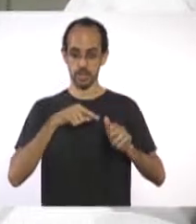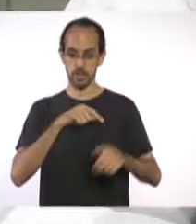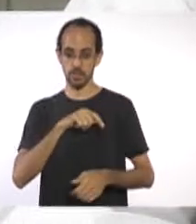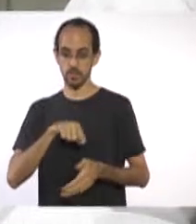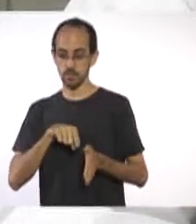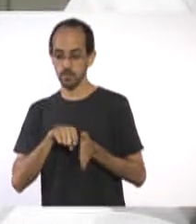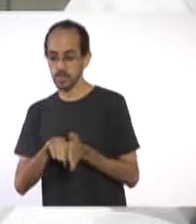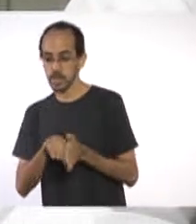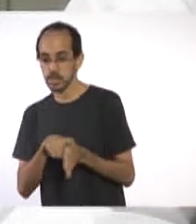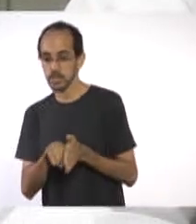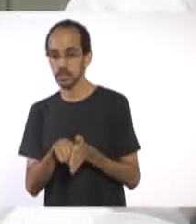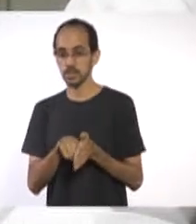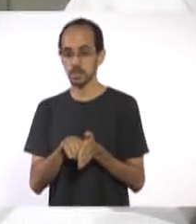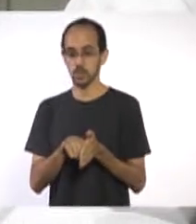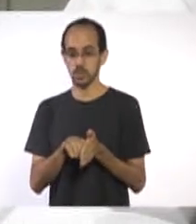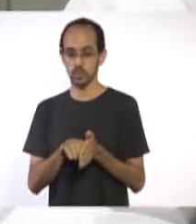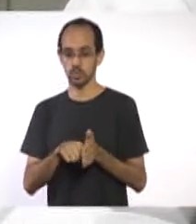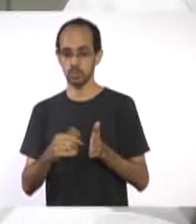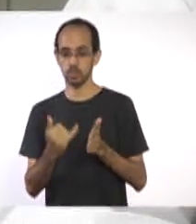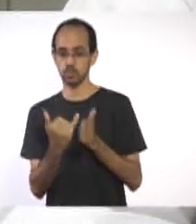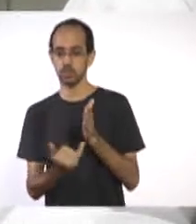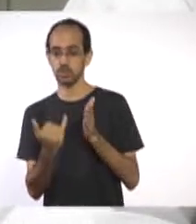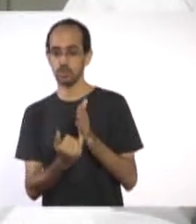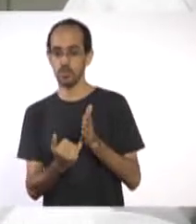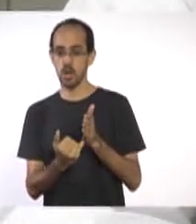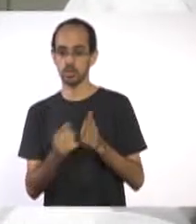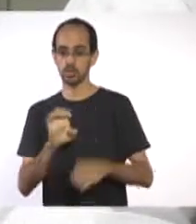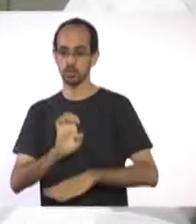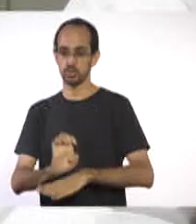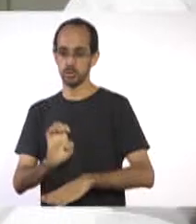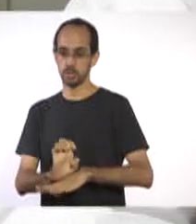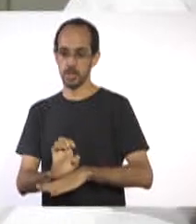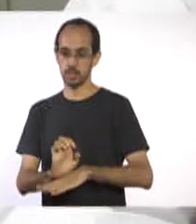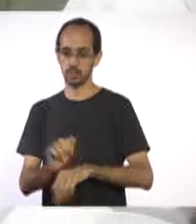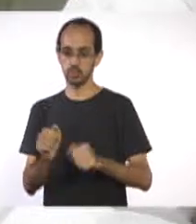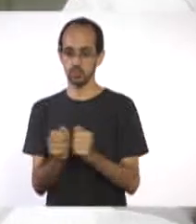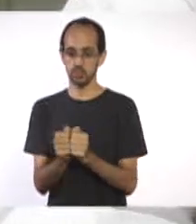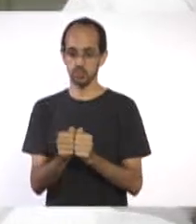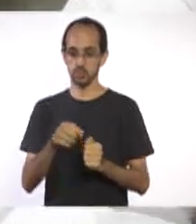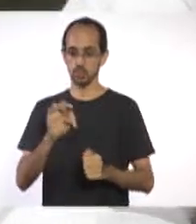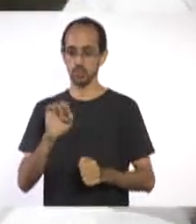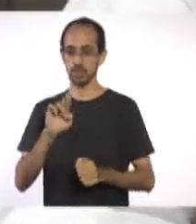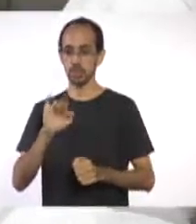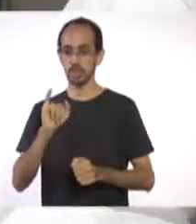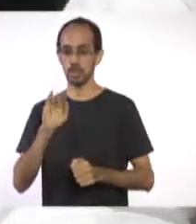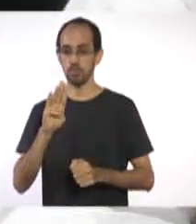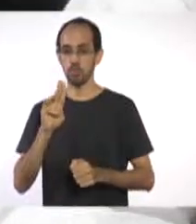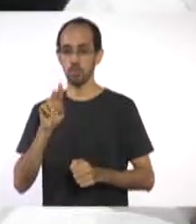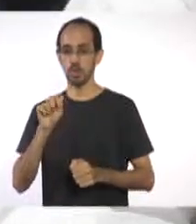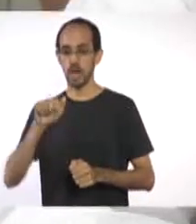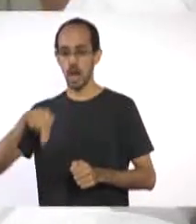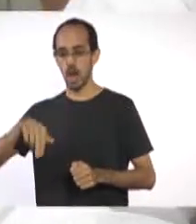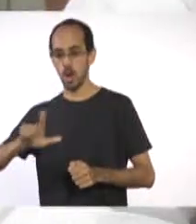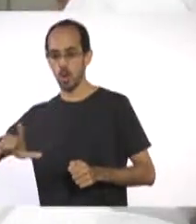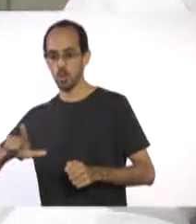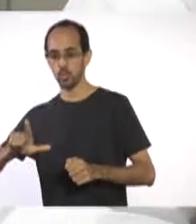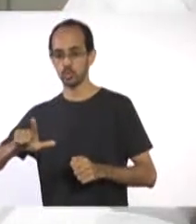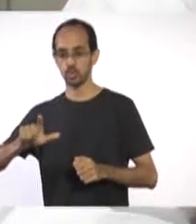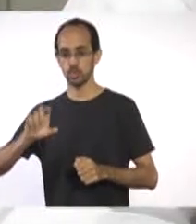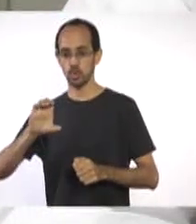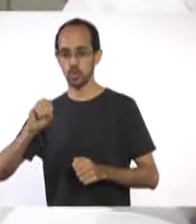Tributos Estaduais compete representar junto ao Tribunal de Contas do Estado, solicitando que os membros promovam